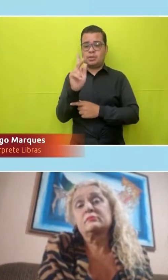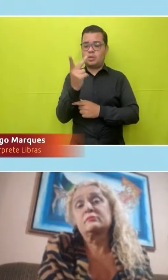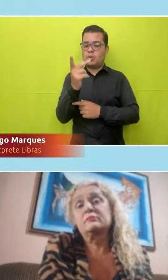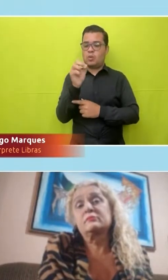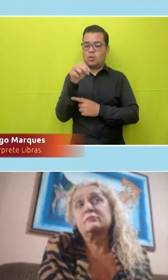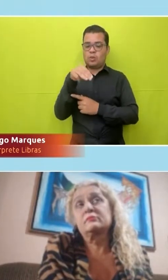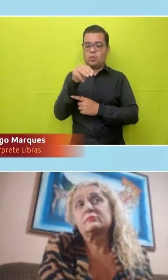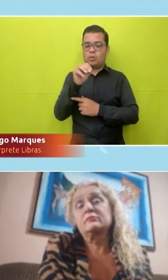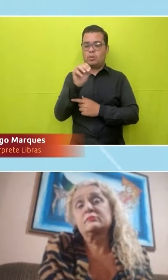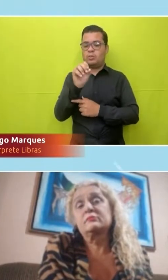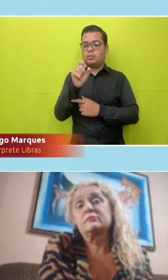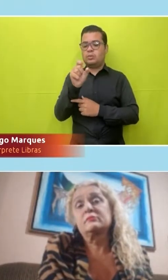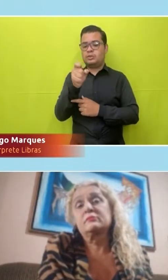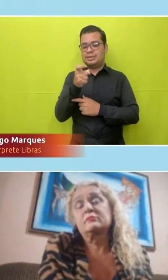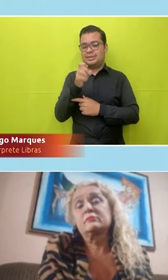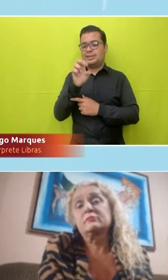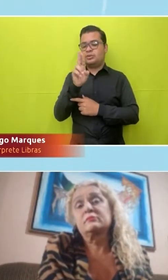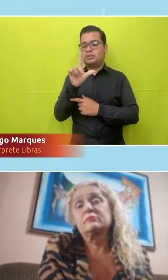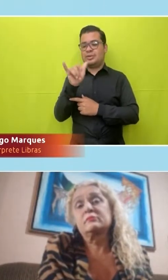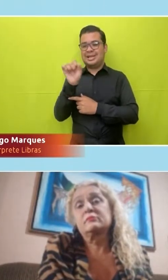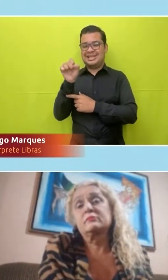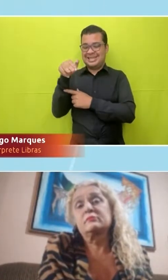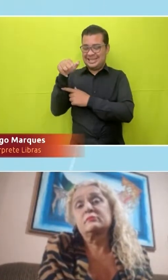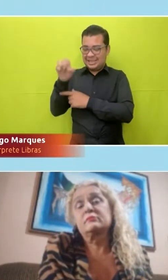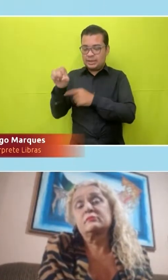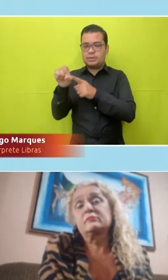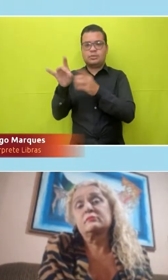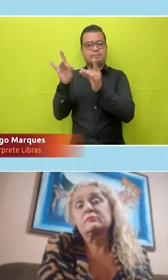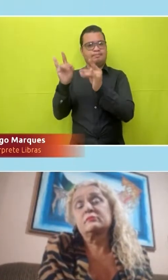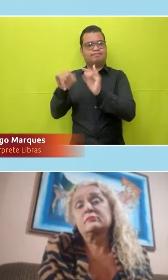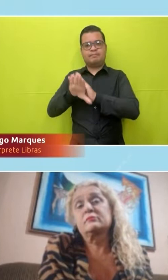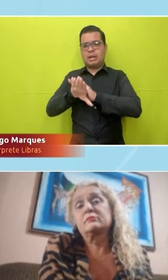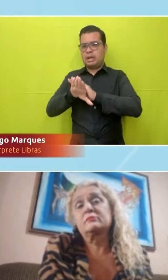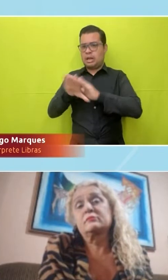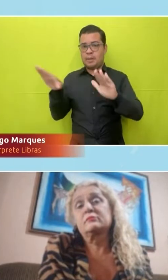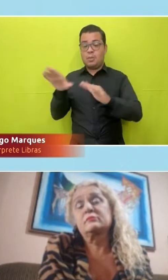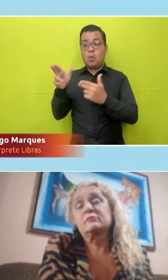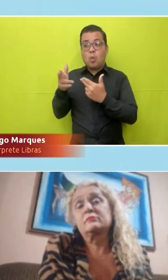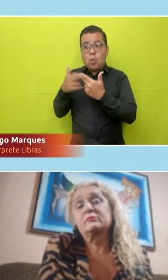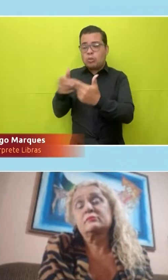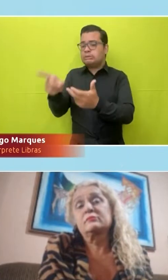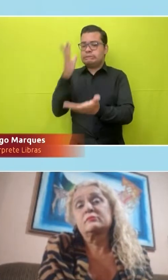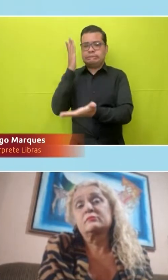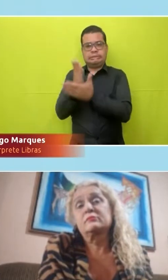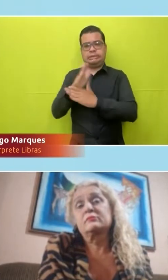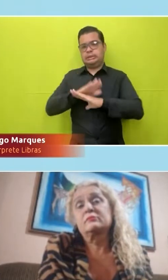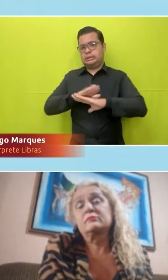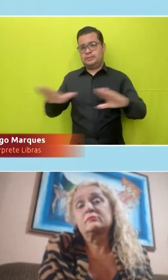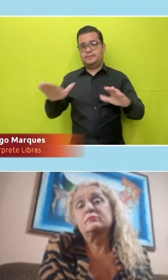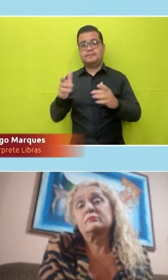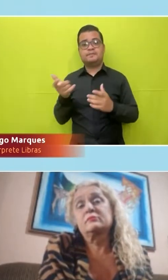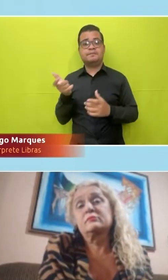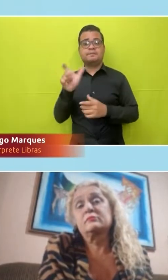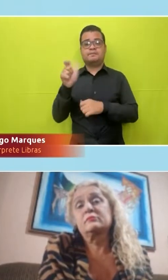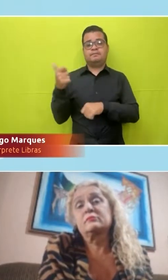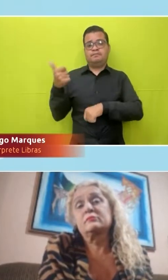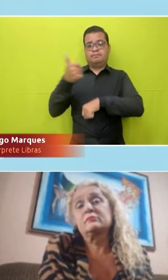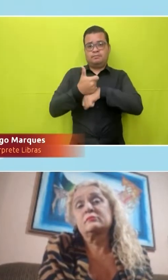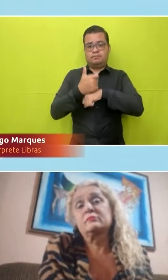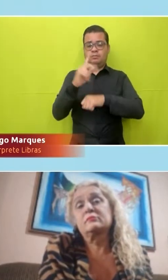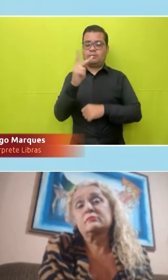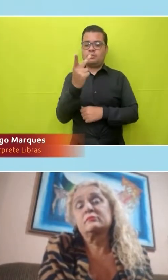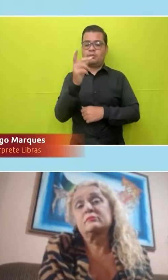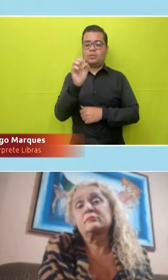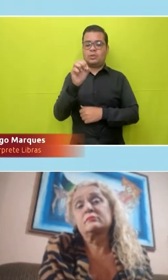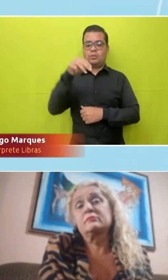homossexualismo foi retirado, foi desconsiderado e não deve mais ser usado, né? E a palavra homossexualidade, que